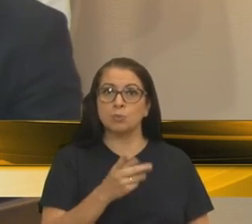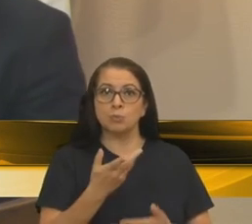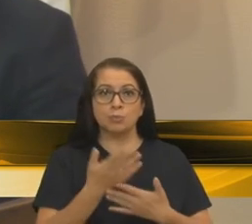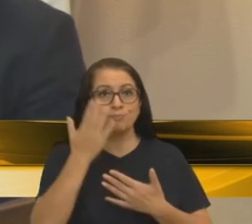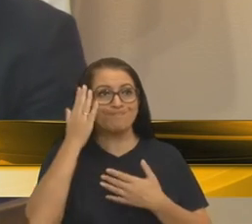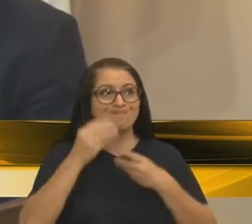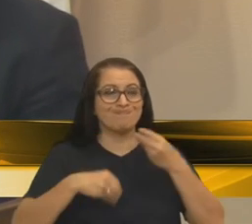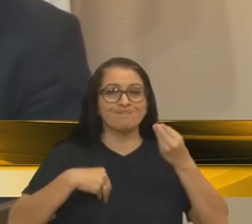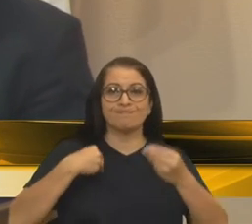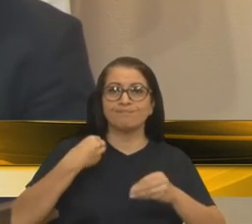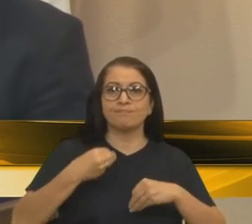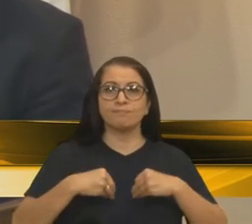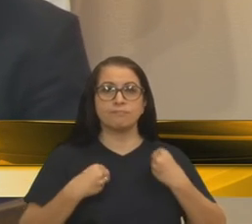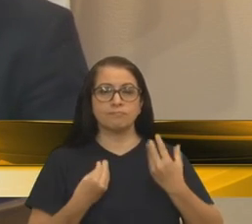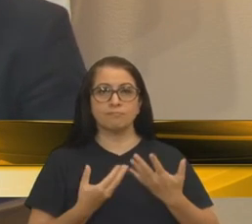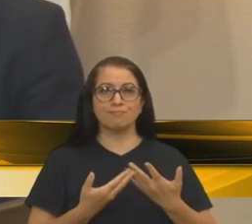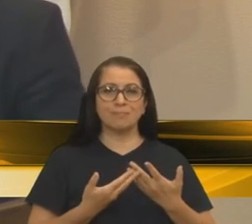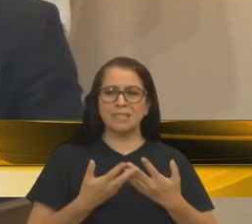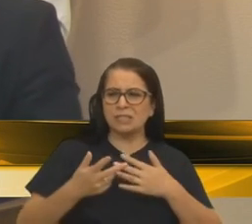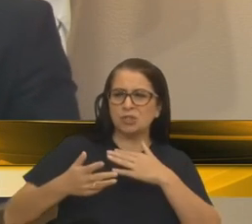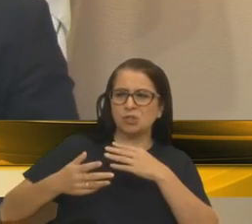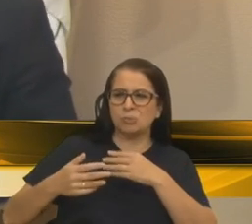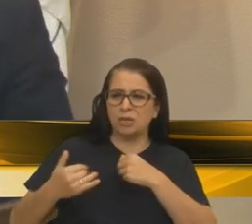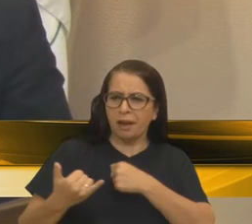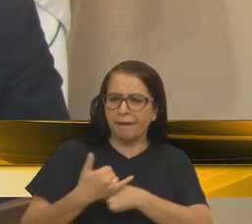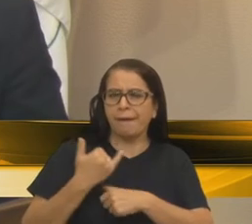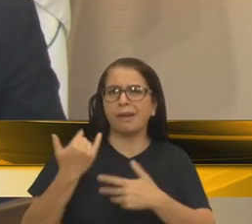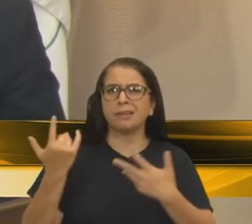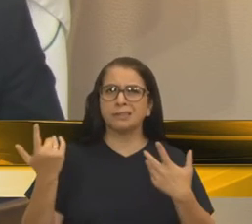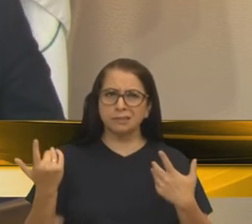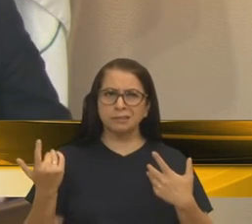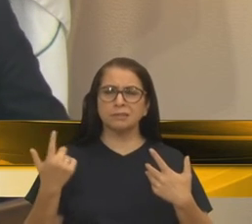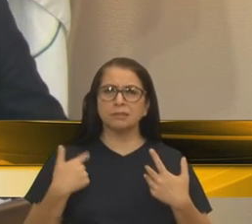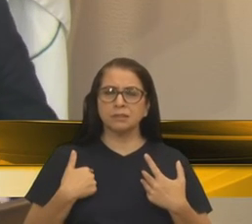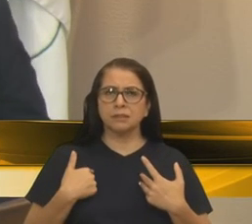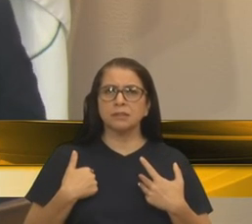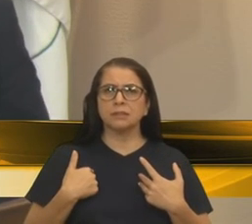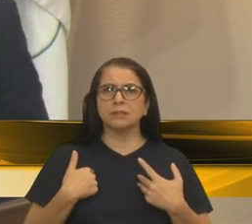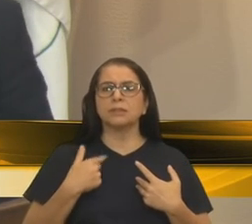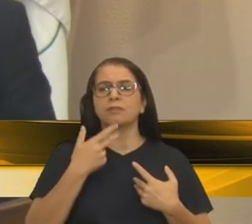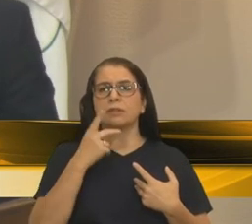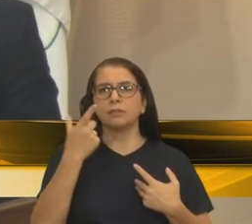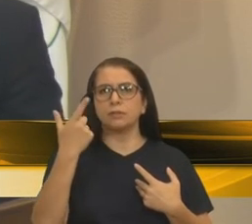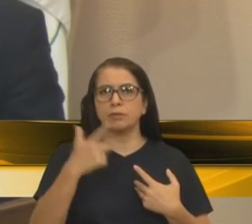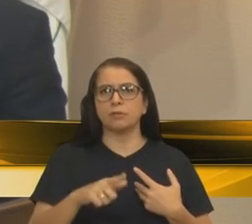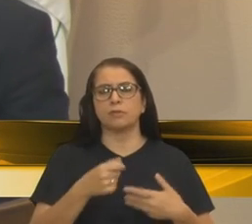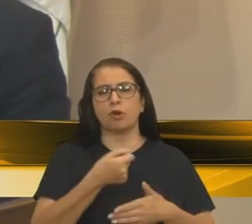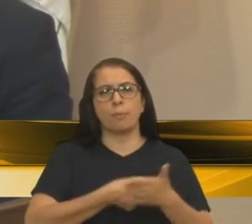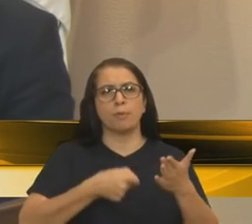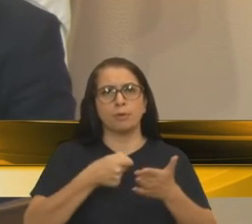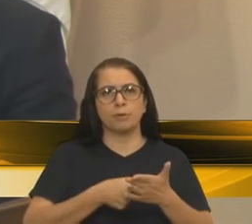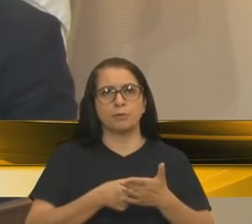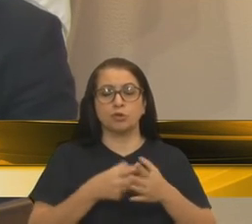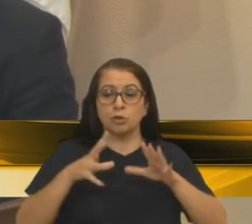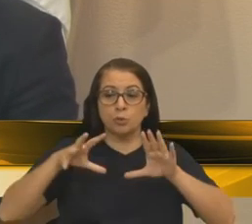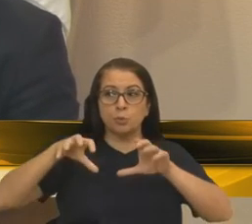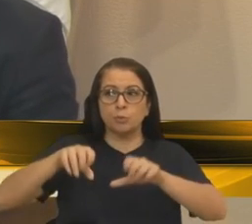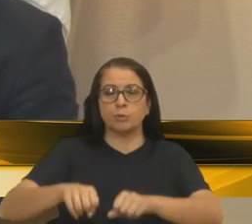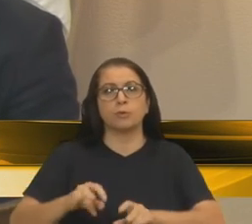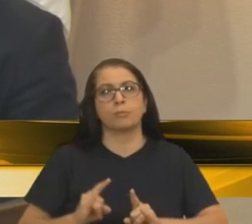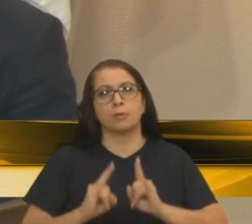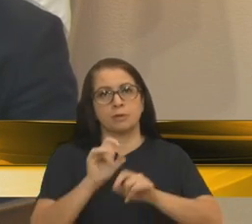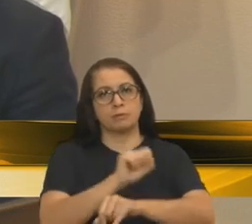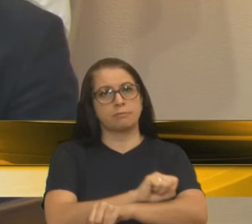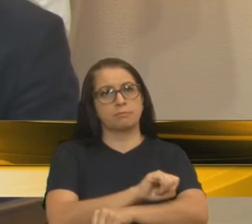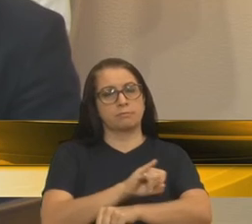se sente realmente enrolado, eu retomo aqui uma luta de ocupação do prédio do